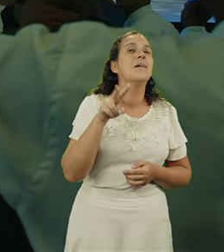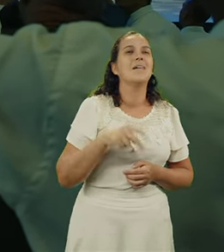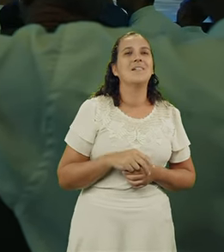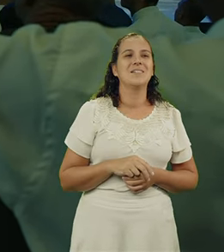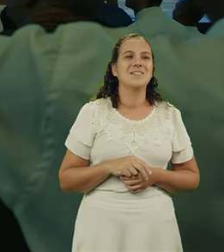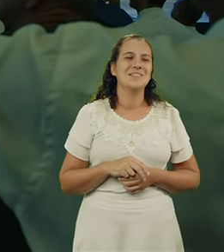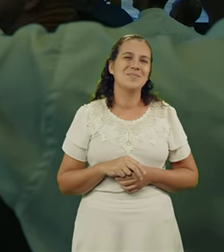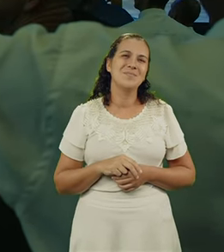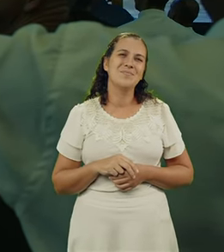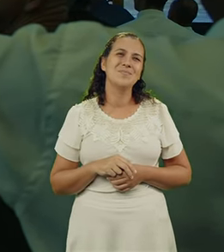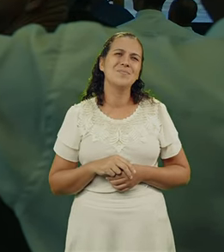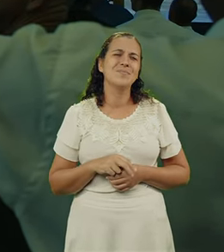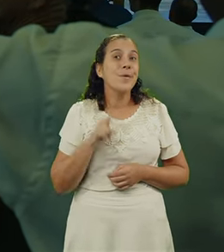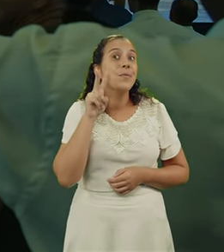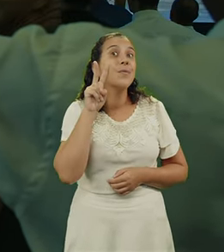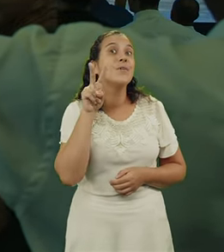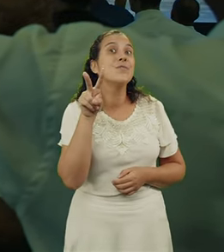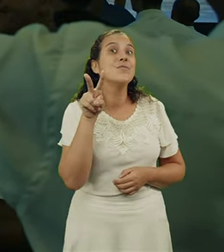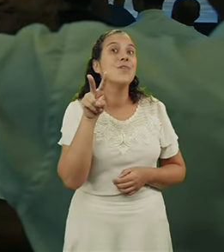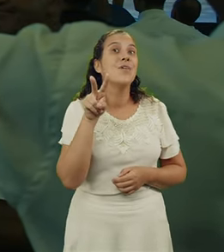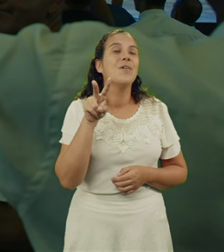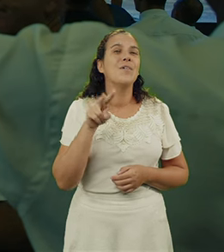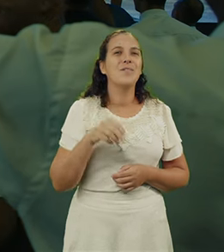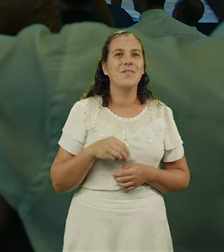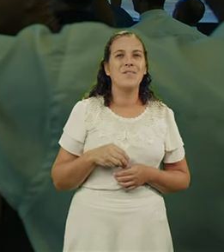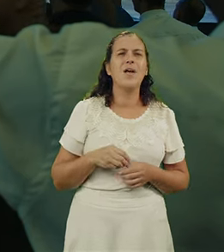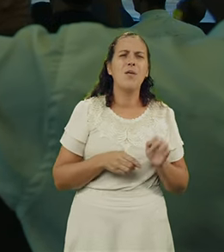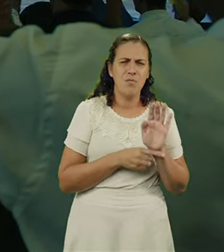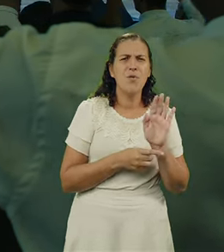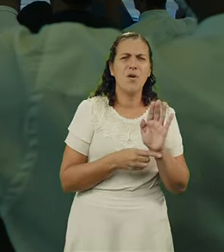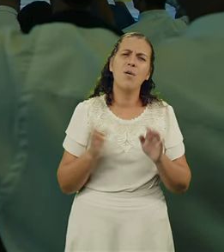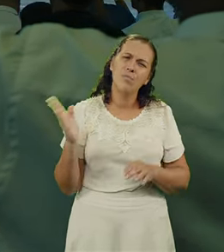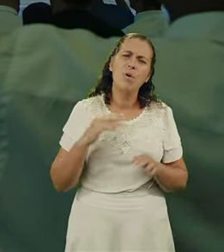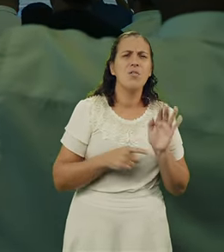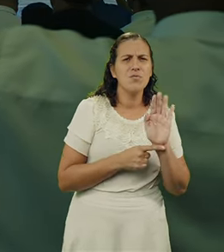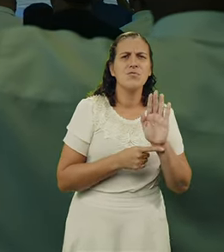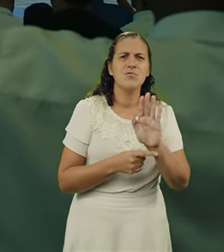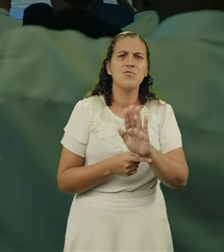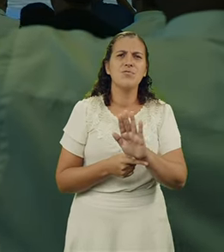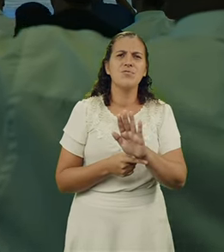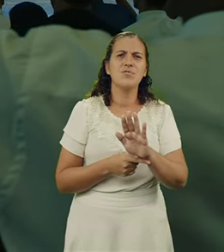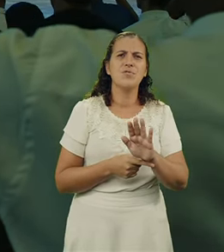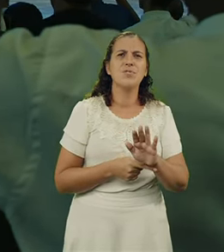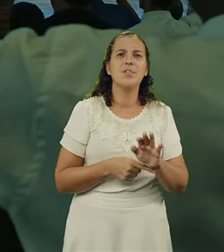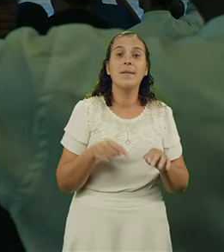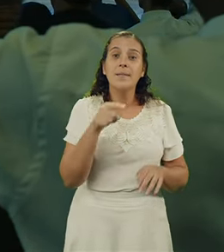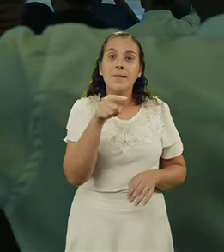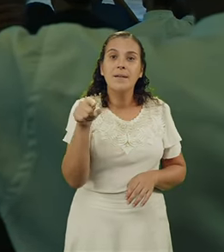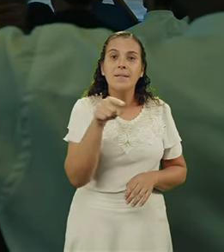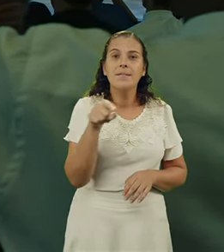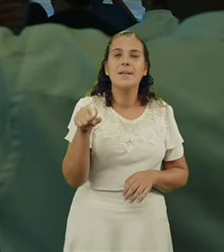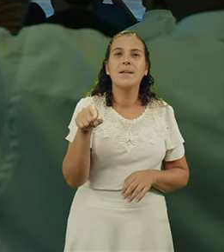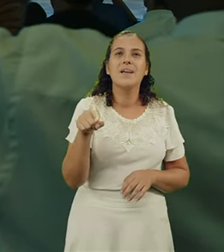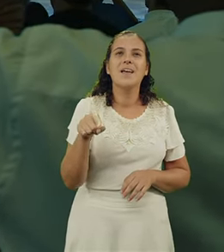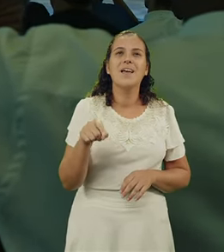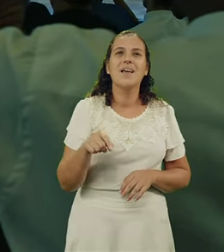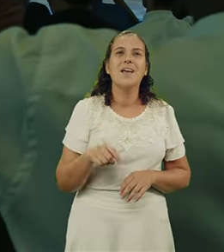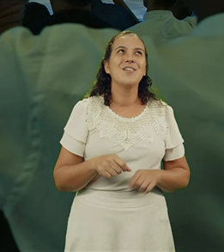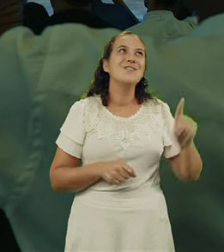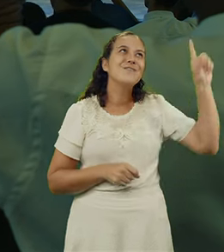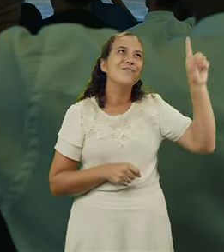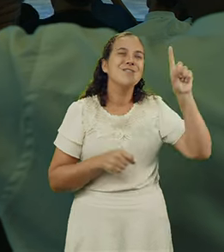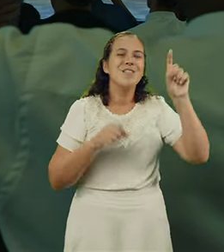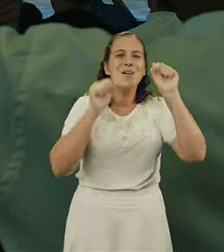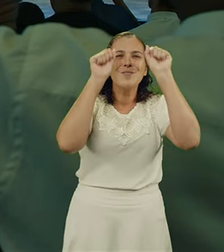meu lado direito? Deixa eu ver. Aqui. Deus abençoe. Aqui na frente também tem? Aqui na frente também tem? Tem na frente aqui também? Deus abençoe. Deus abençoe. Levante a